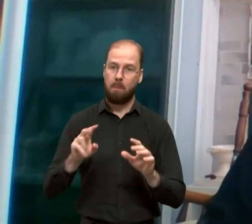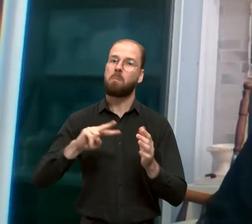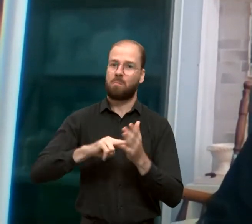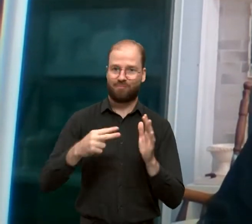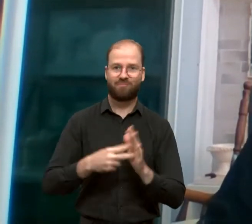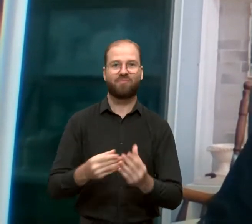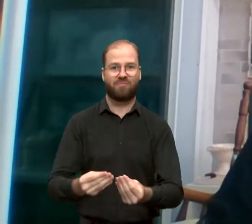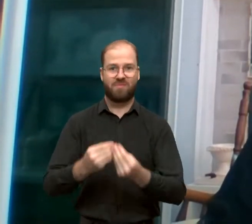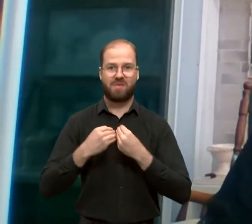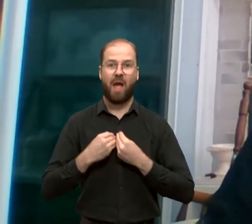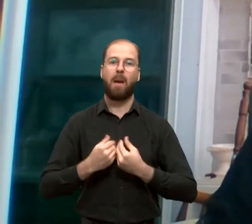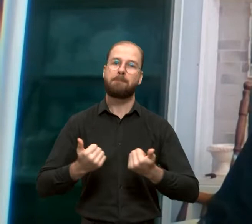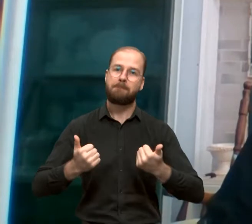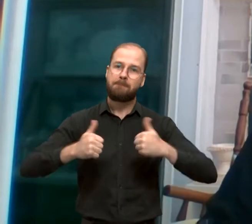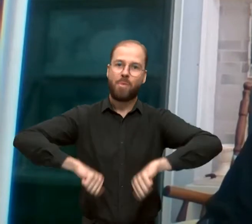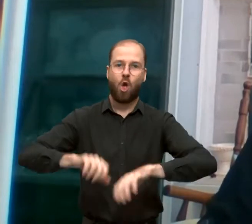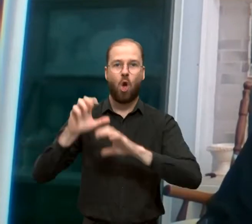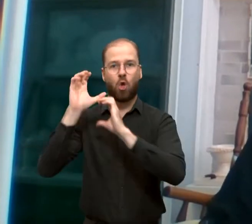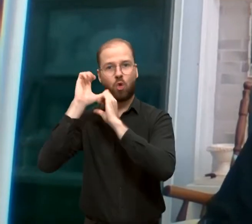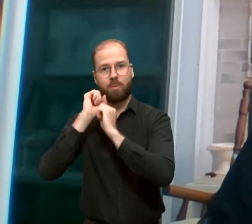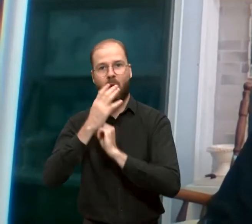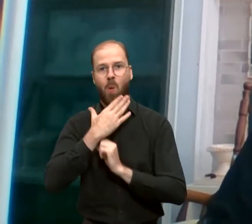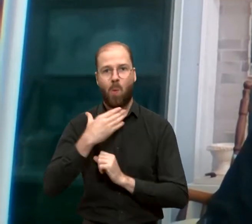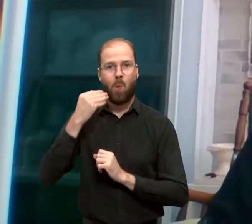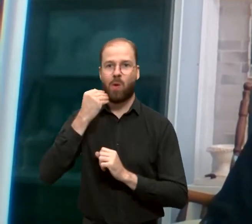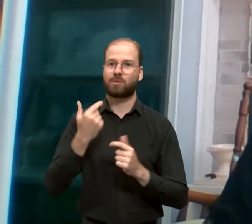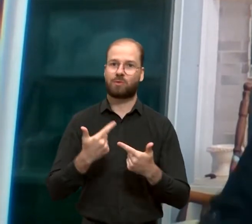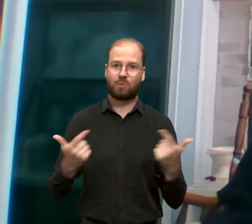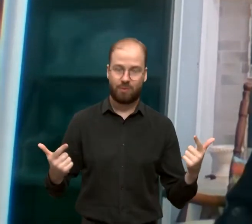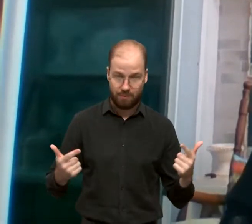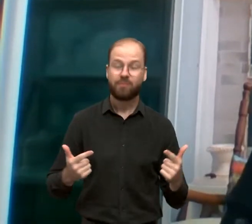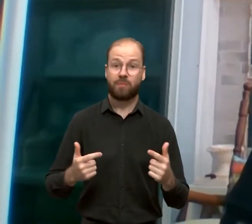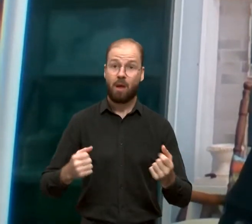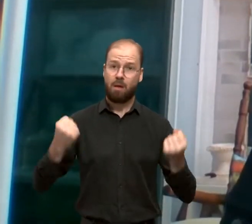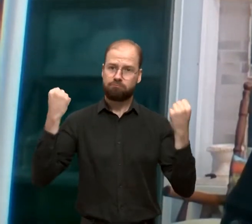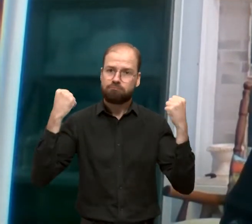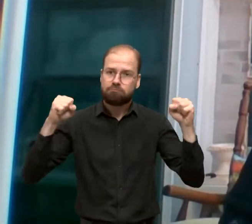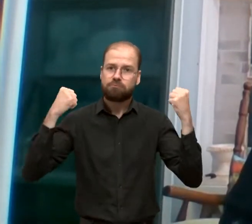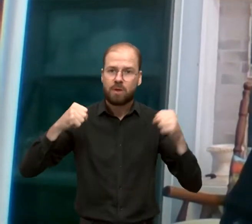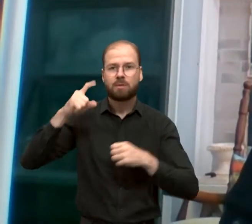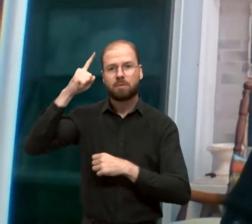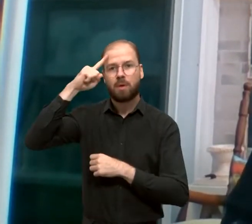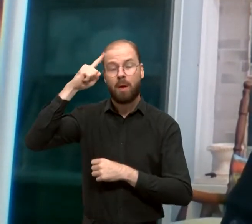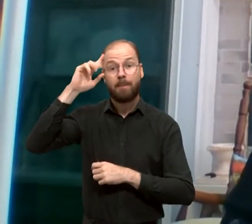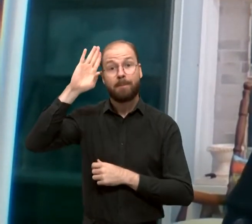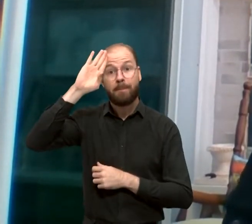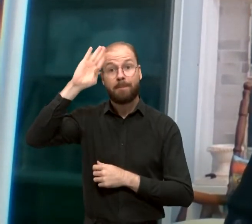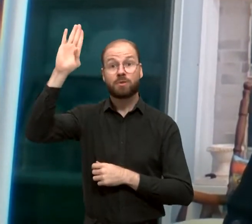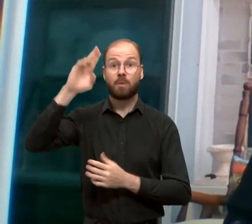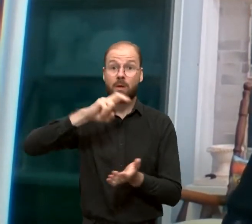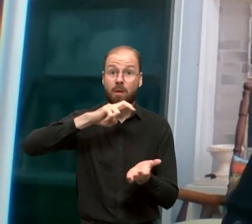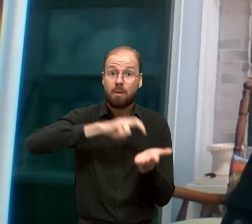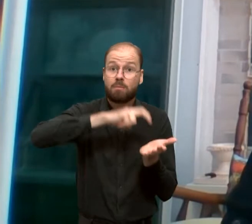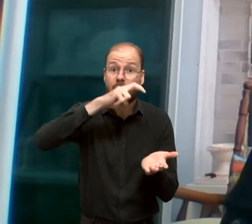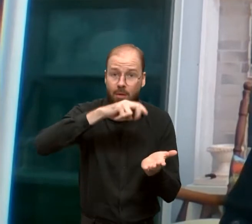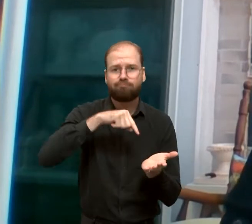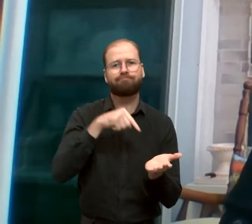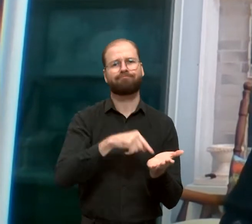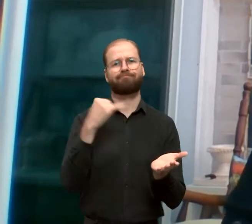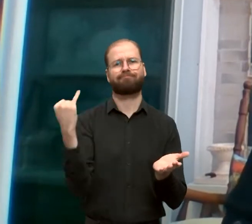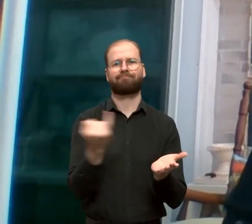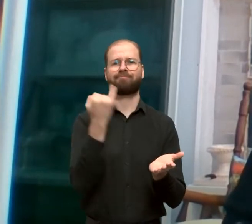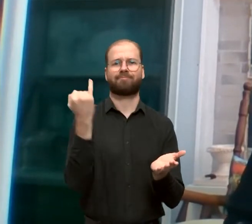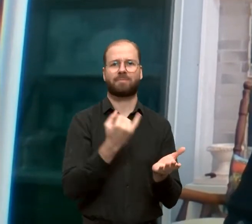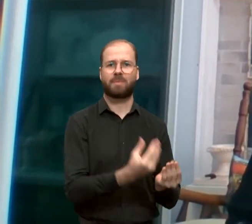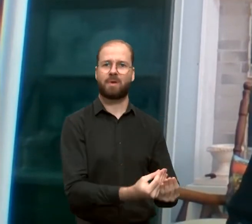e o início do sono também. A atividade física regular, principalmente pela manhã, para quem tem insônia, ela é fundamental.